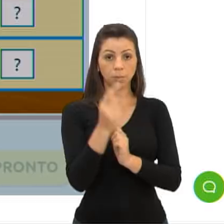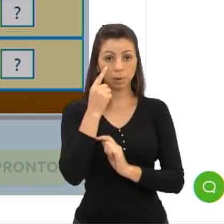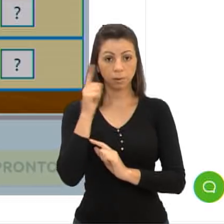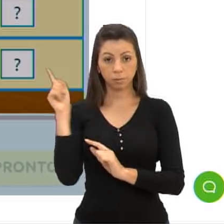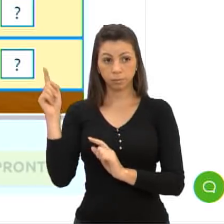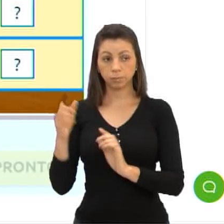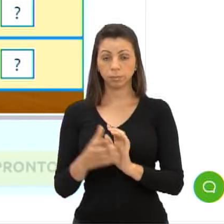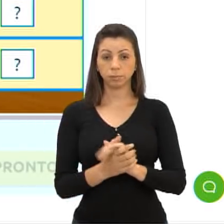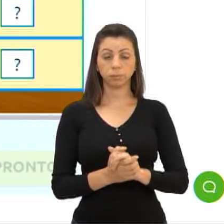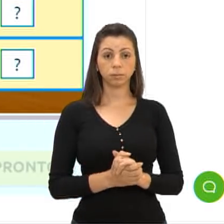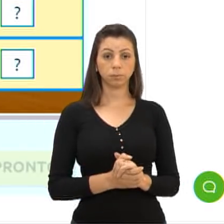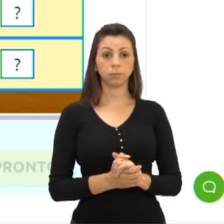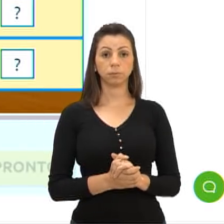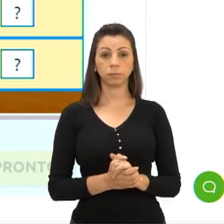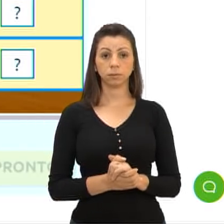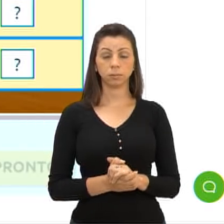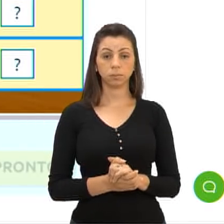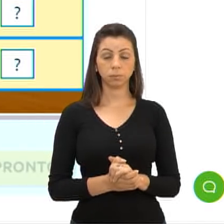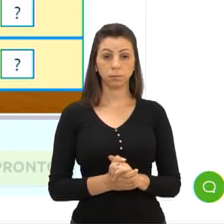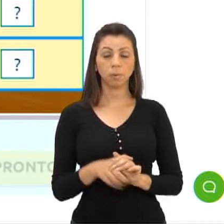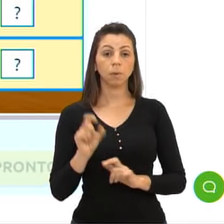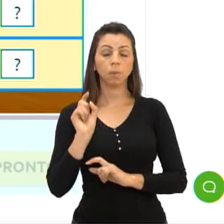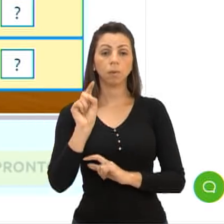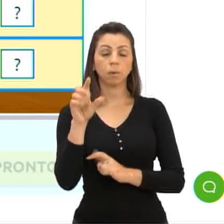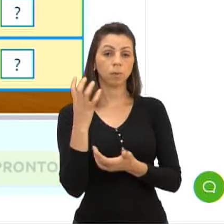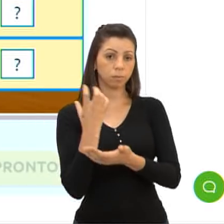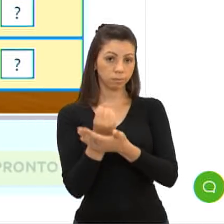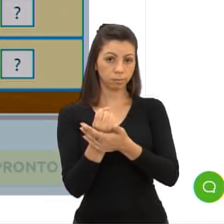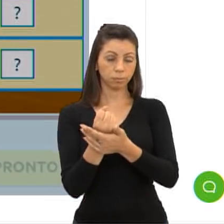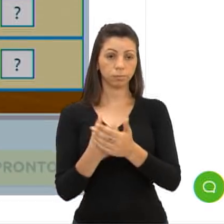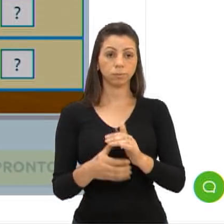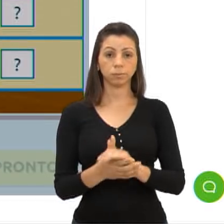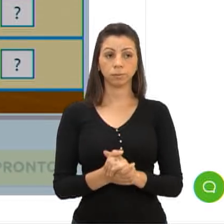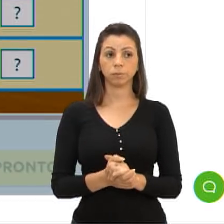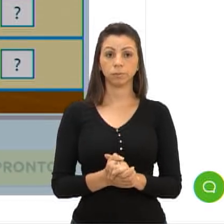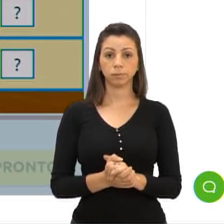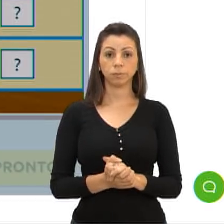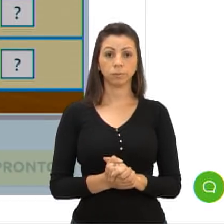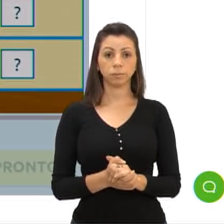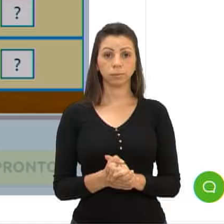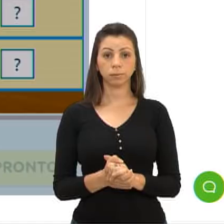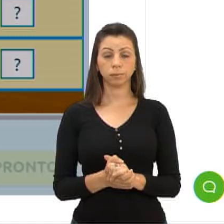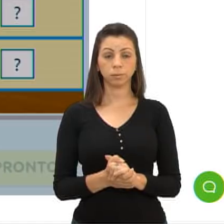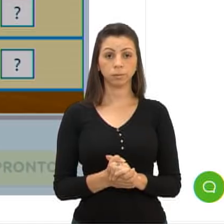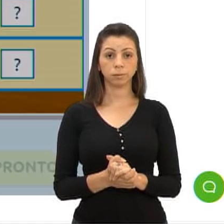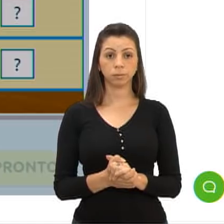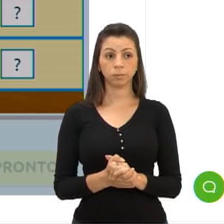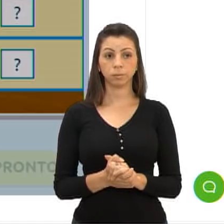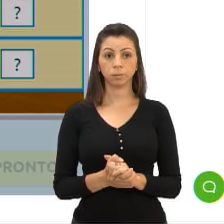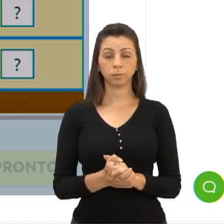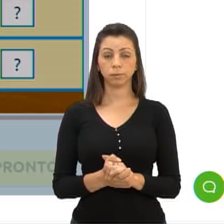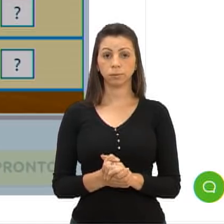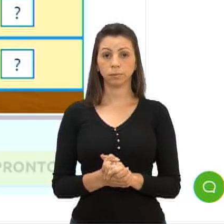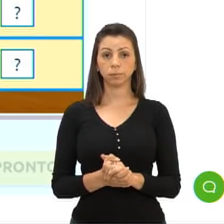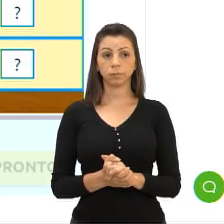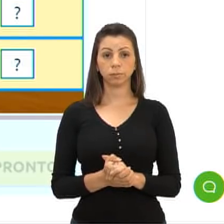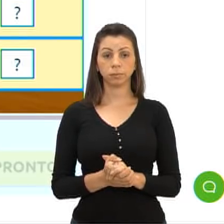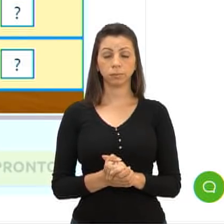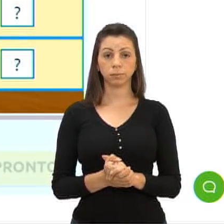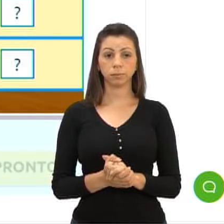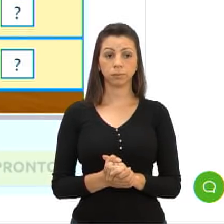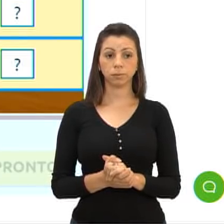Após você preencher e apertar a confirmação, você vai verificar o resultado.